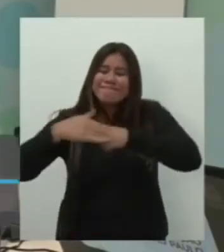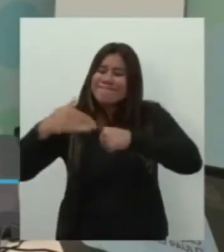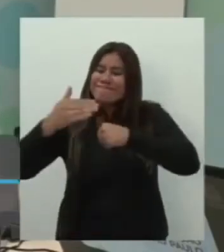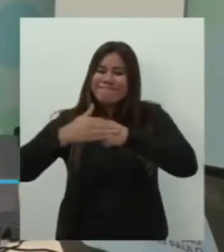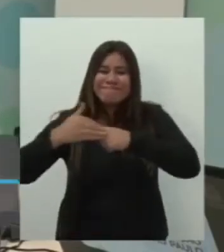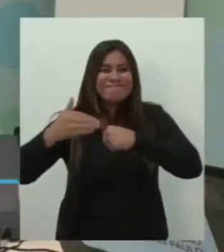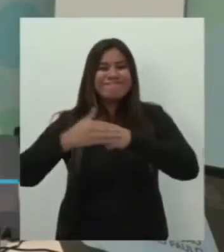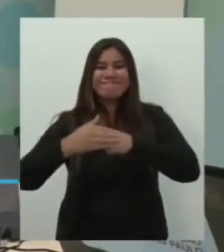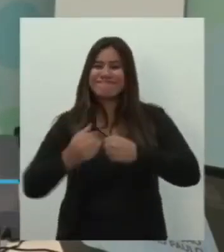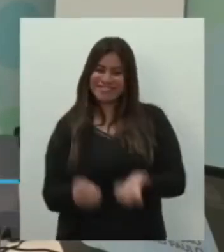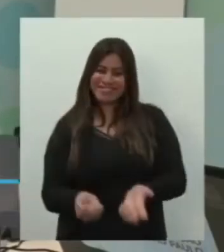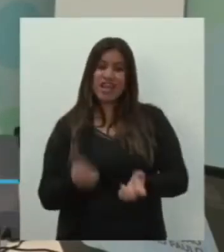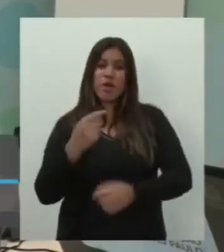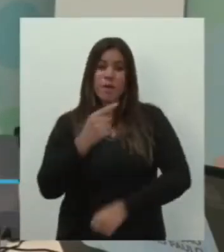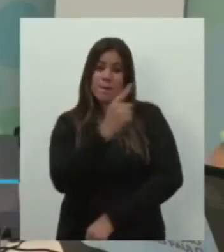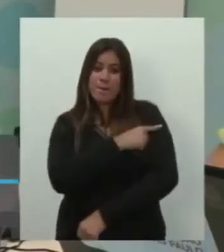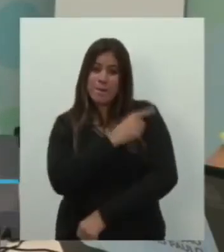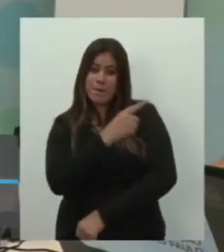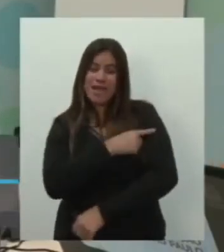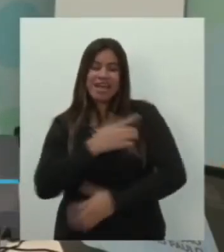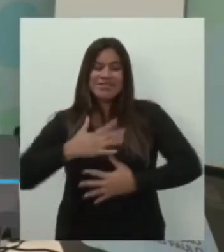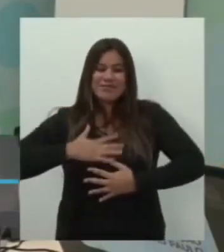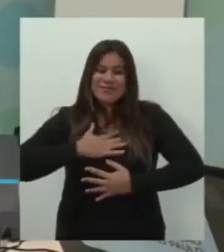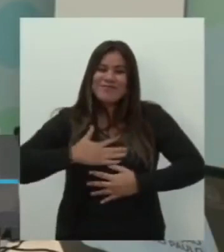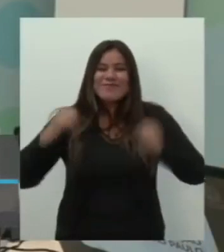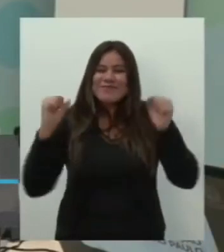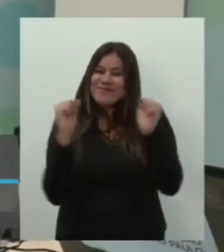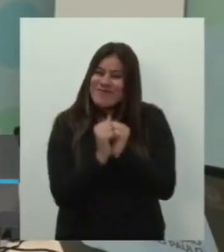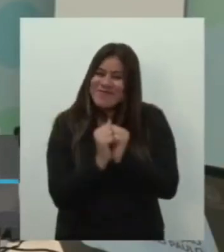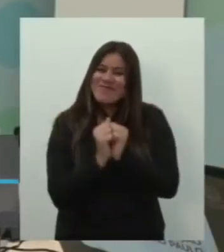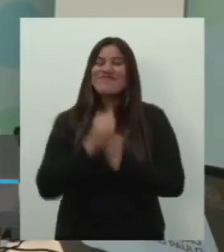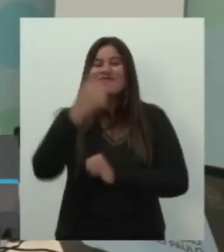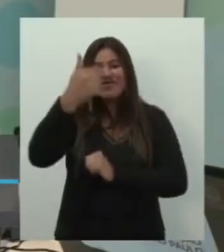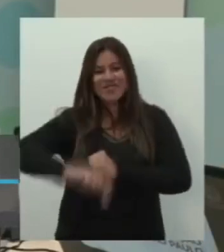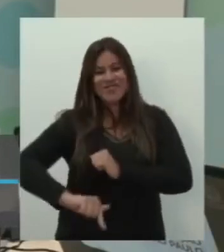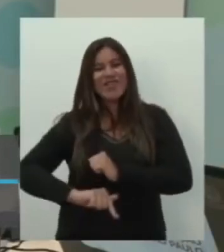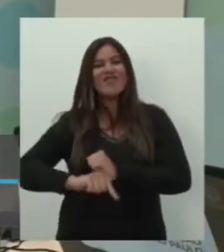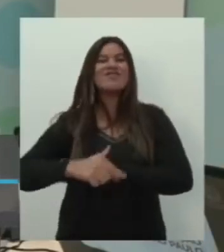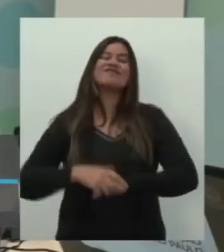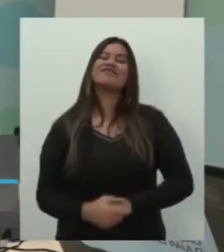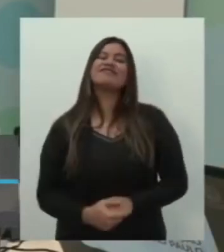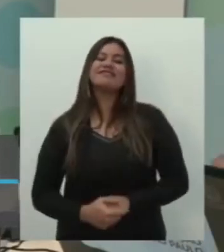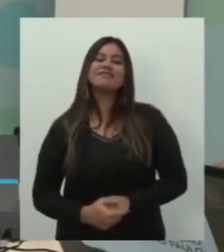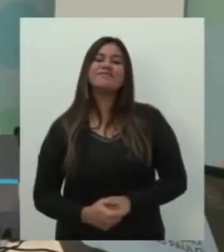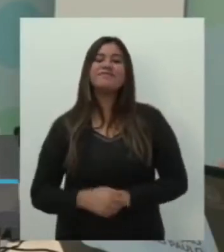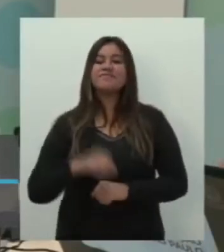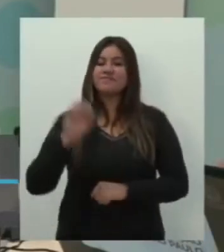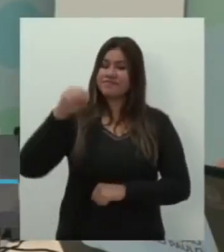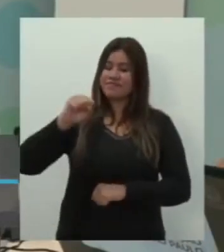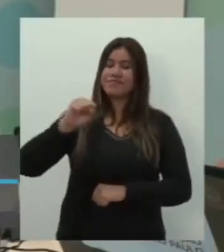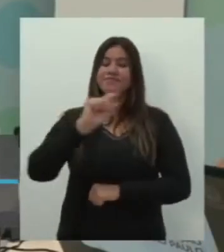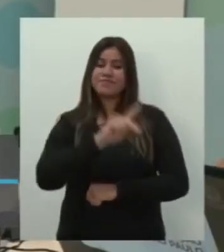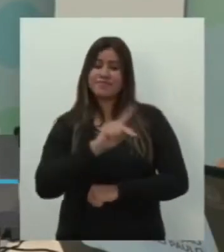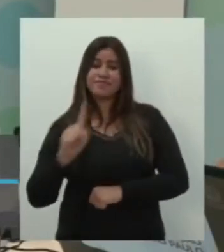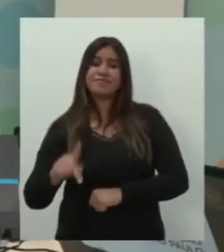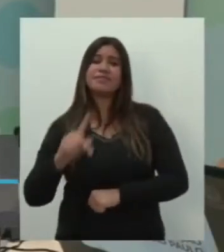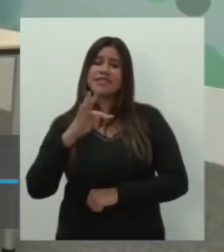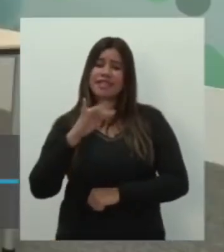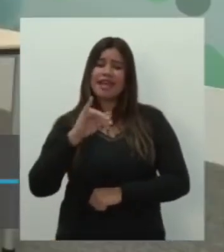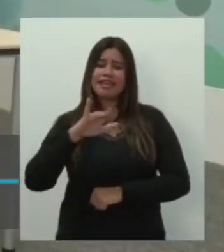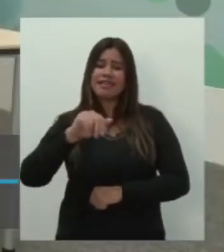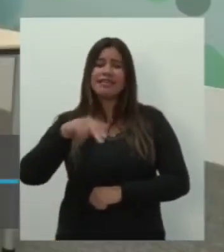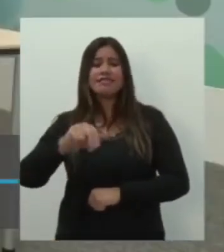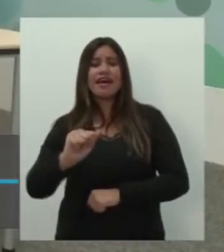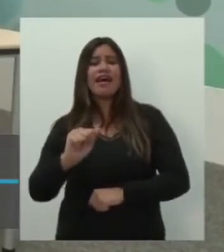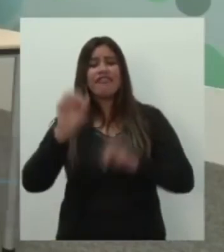da primeira série do ensino médio. É um prazer estar com vocês aqui mais uma vez. Sim, professora Tayana, nós estamos no final